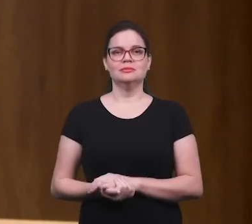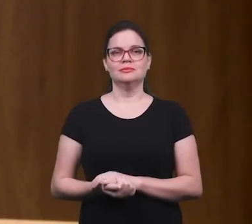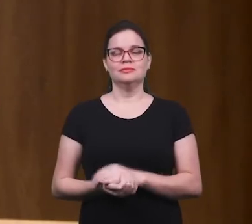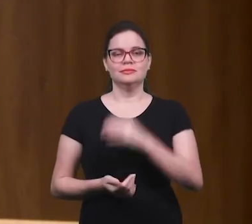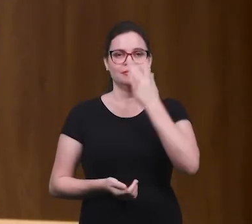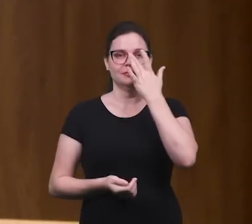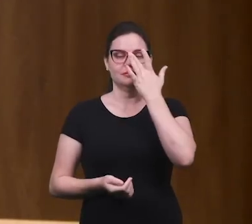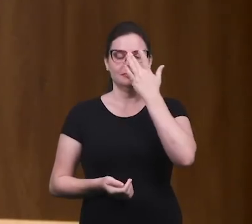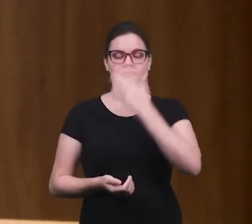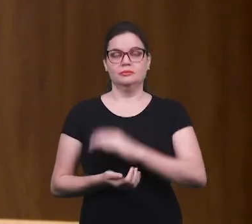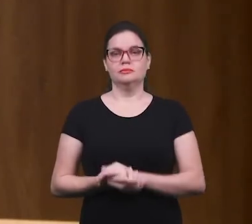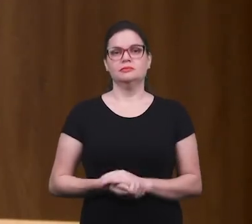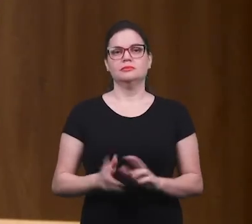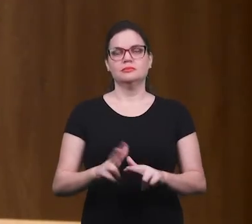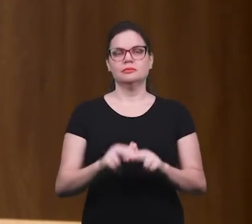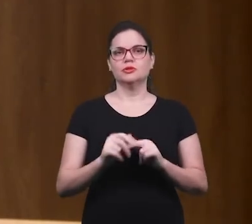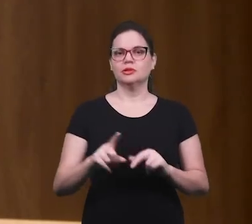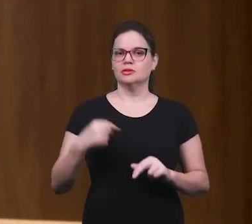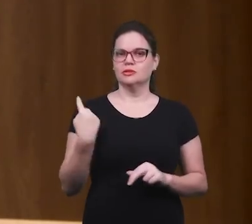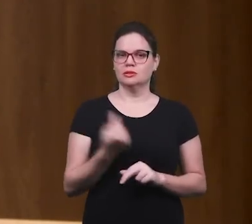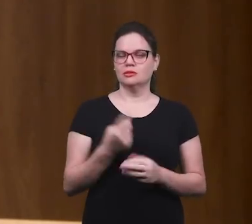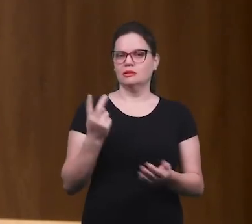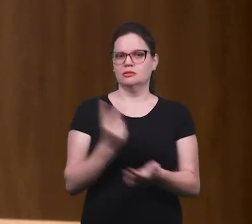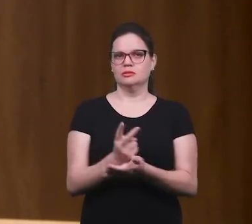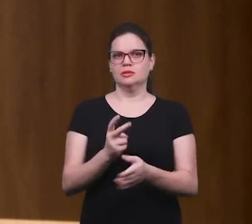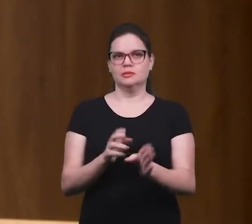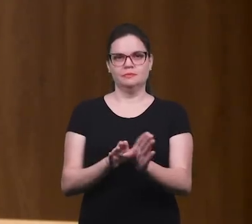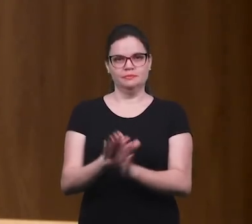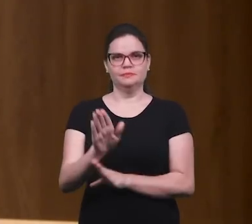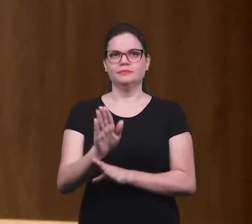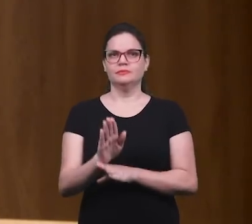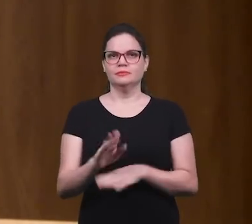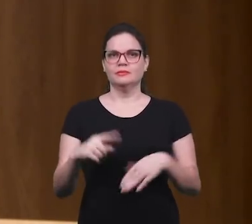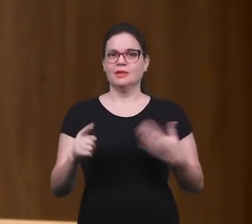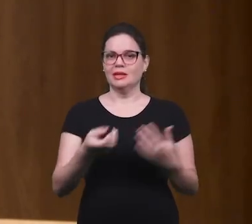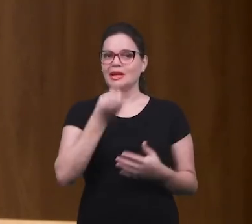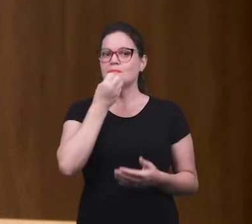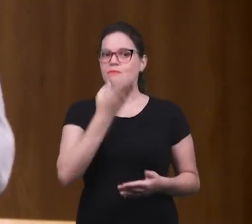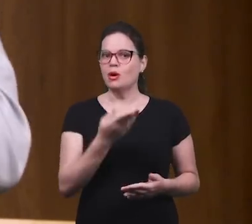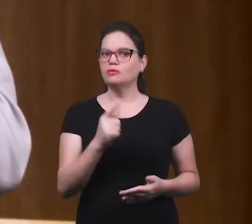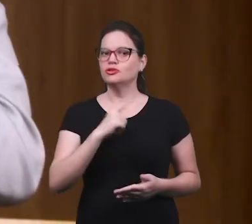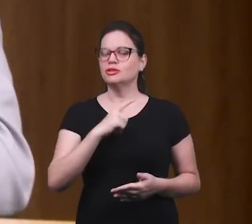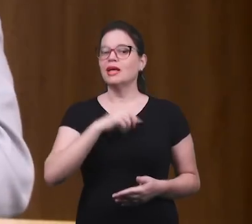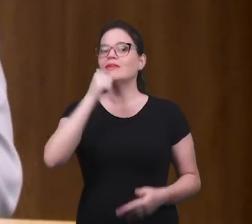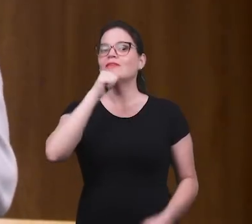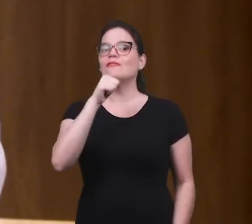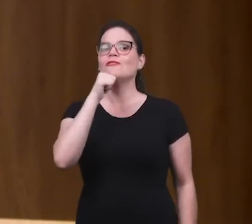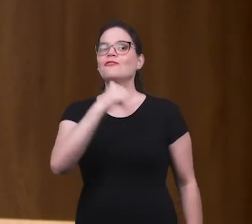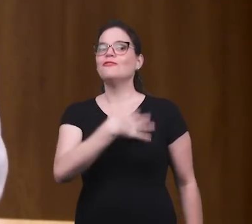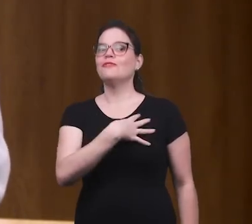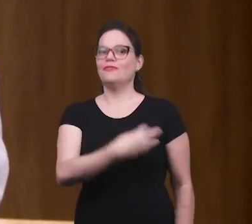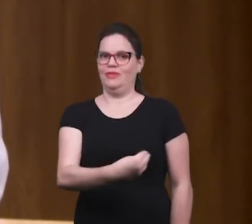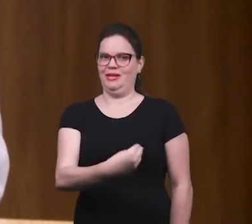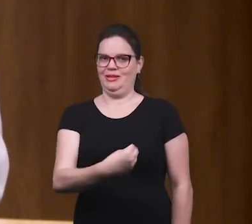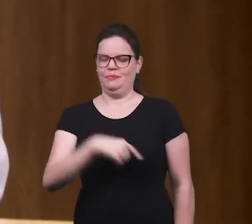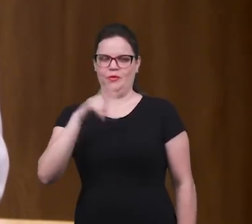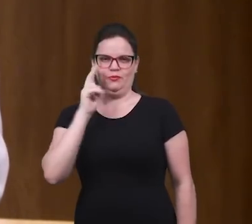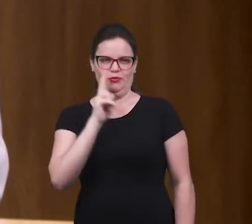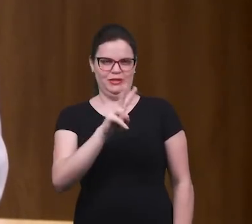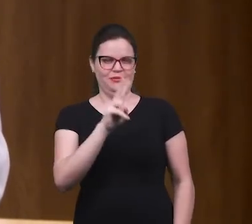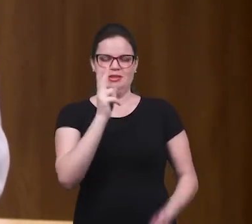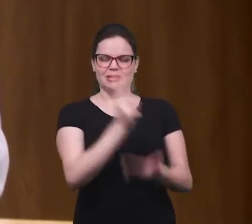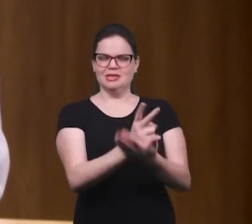e Gedaí, essa é uma das vantagens de ter filha. Você pode ver, geralmente, quando você pega